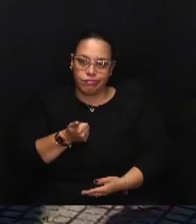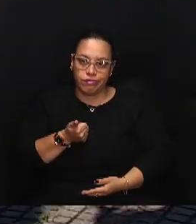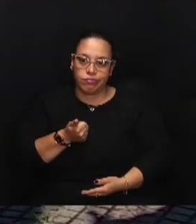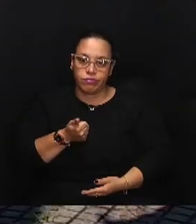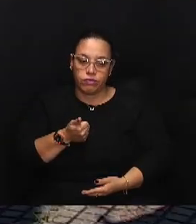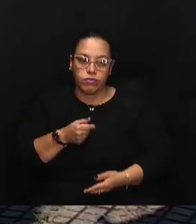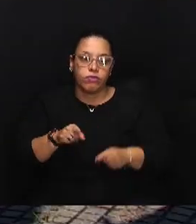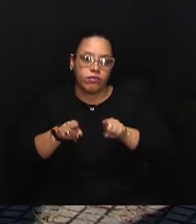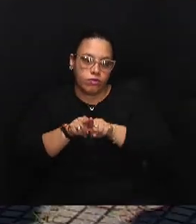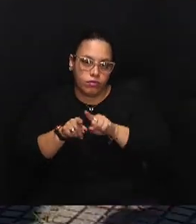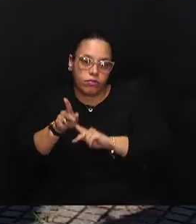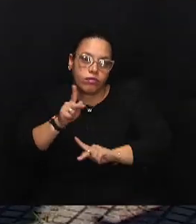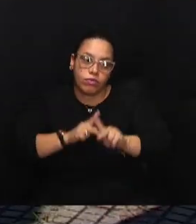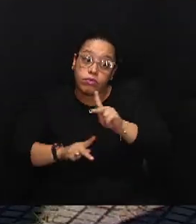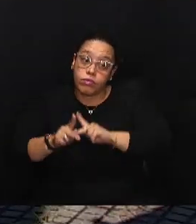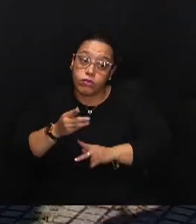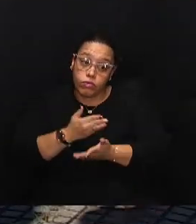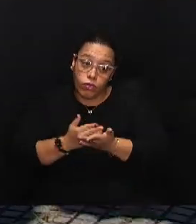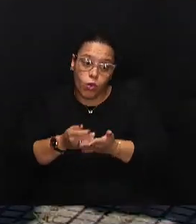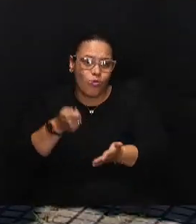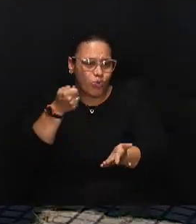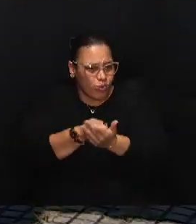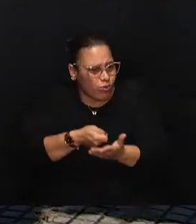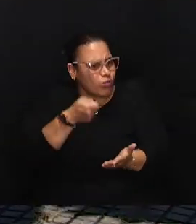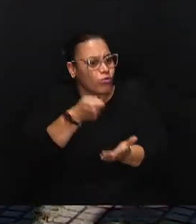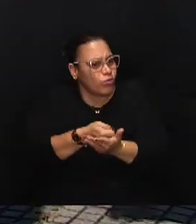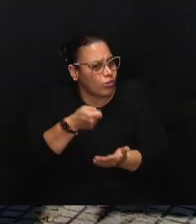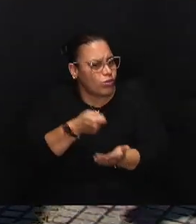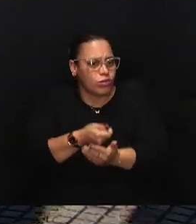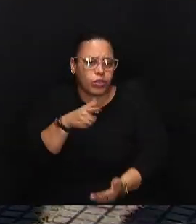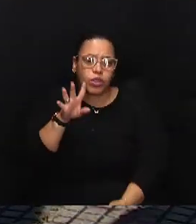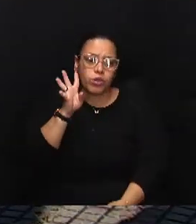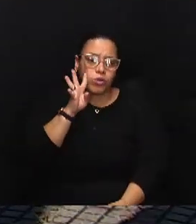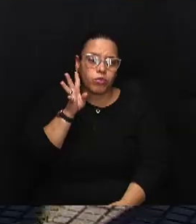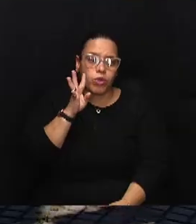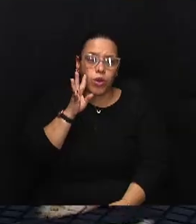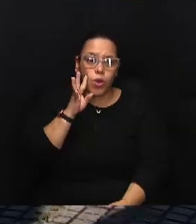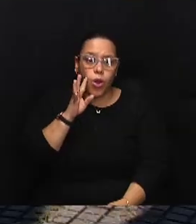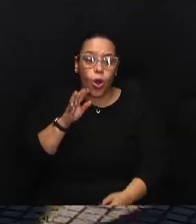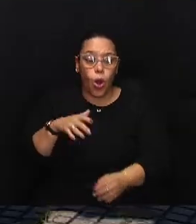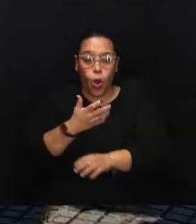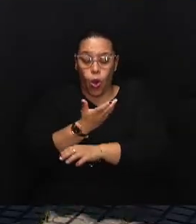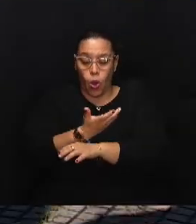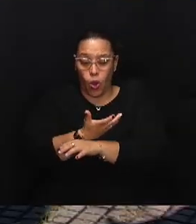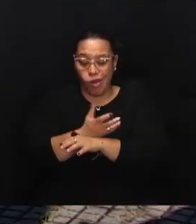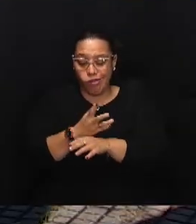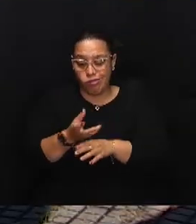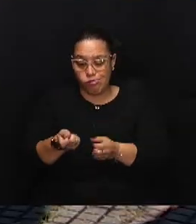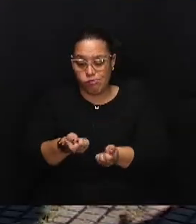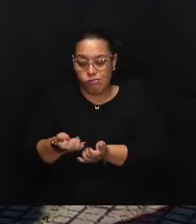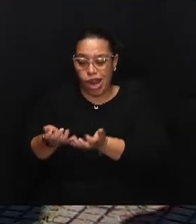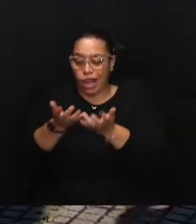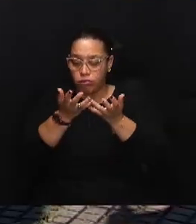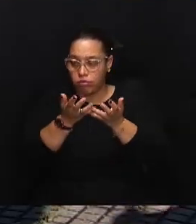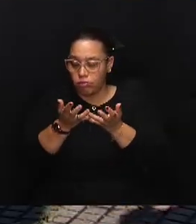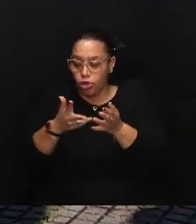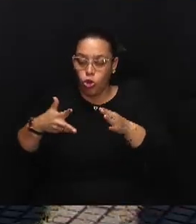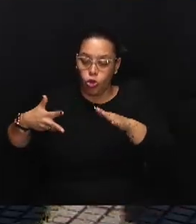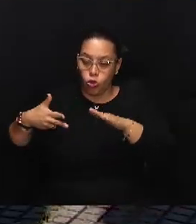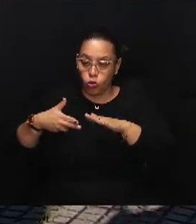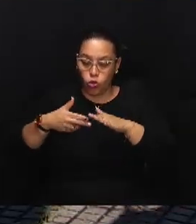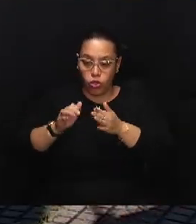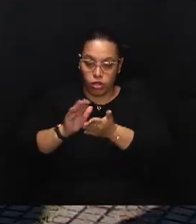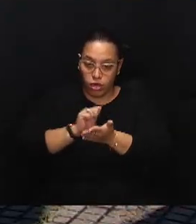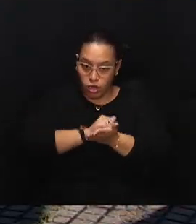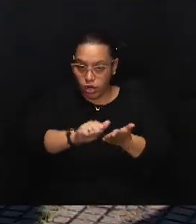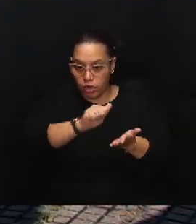também, a população também começa a cobrar coisas que não estão tão legais. Pô, o mato tá alto, precisa cortar, reclama. Então tudo vira